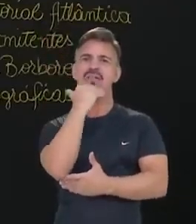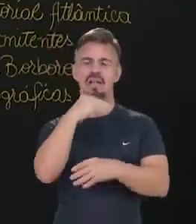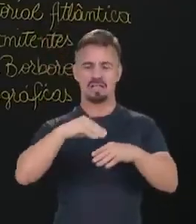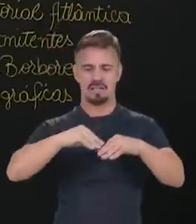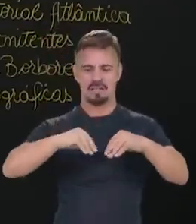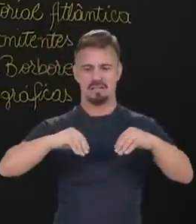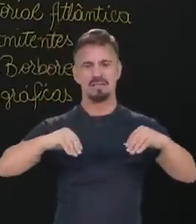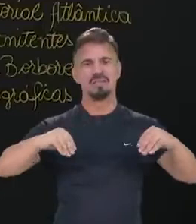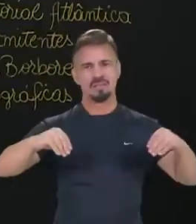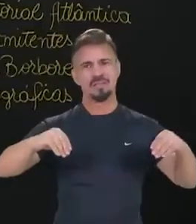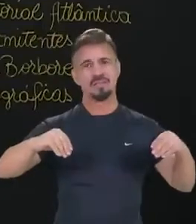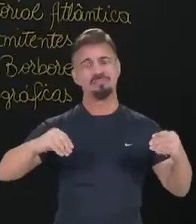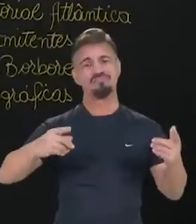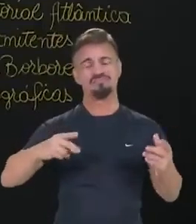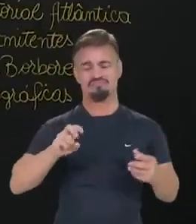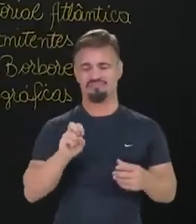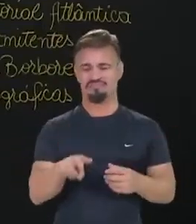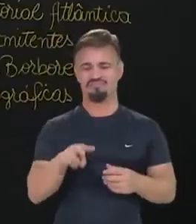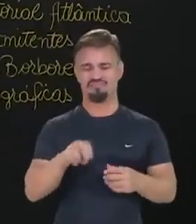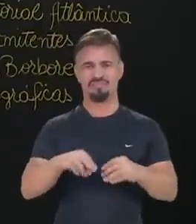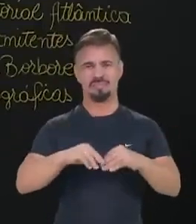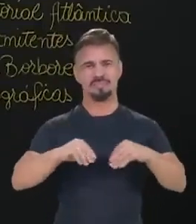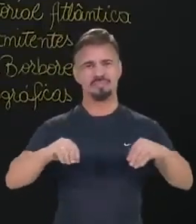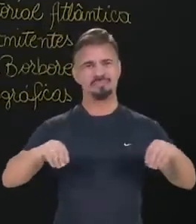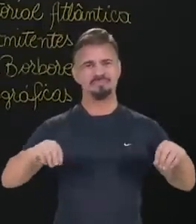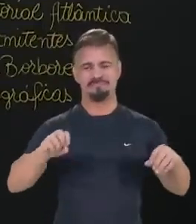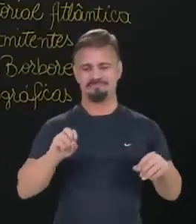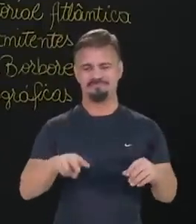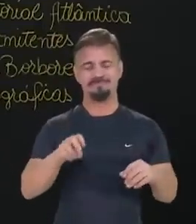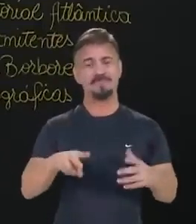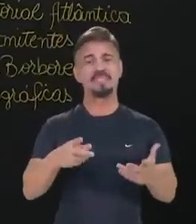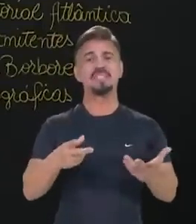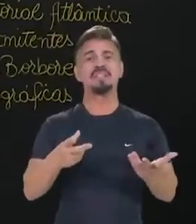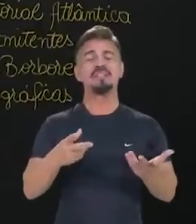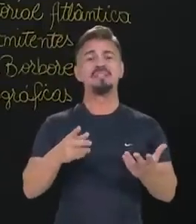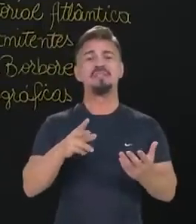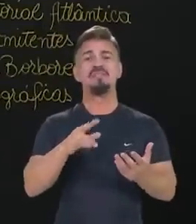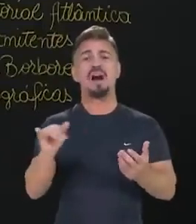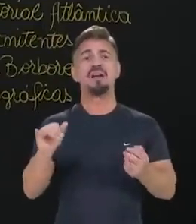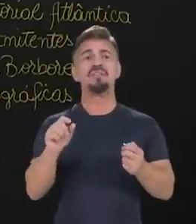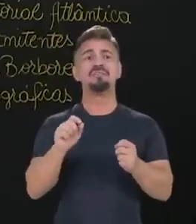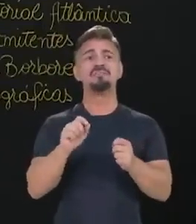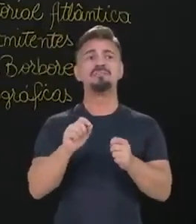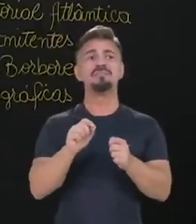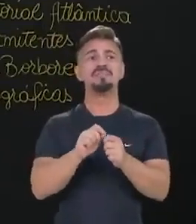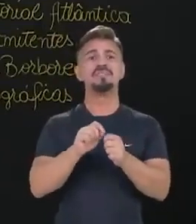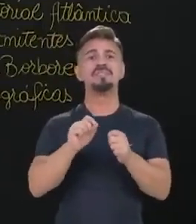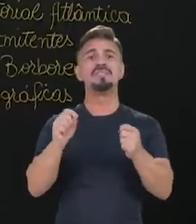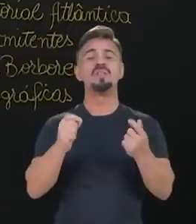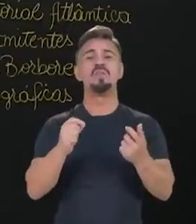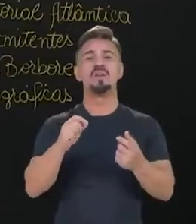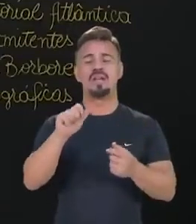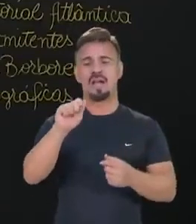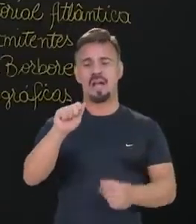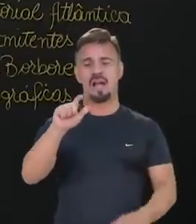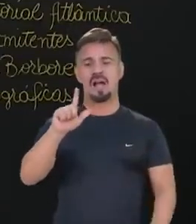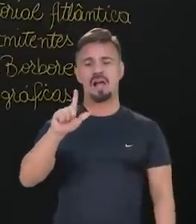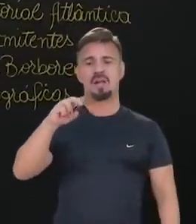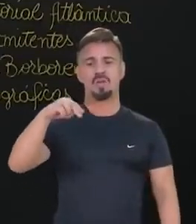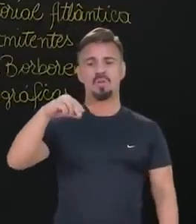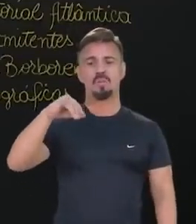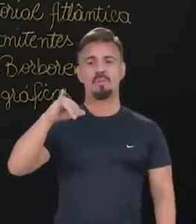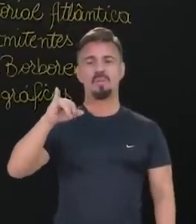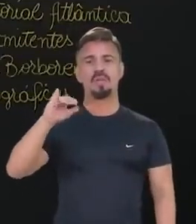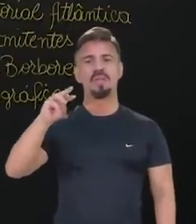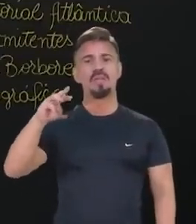solo. E esse tóxico, então, vai fazer aí uma quantidade maior de alumínio nesse